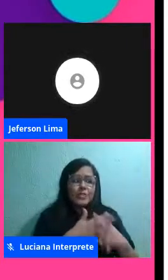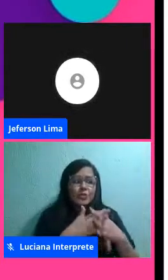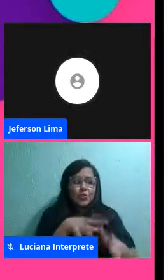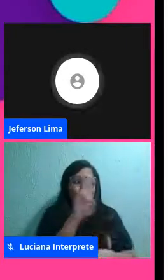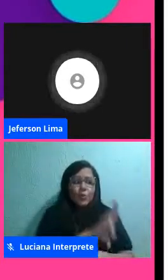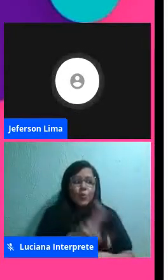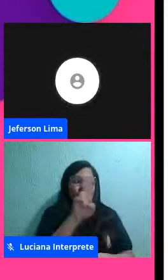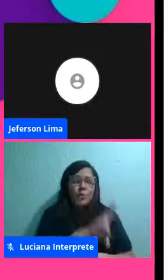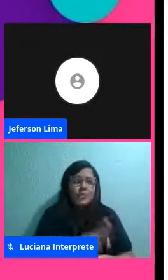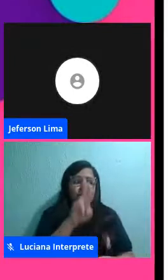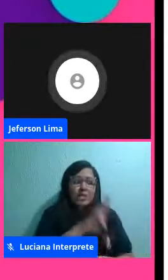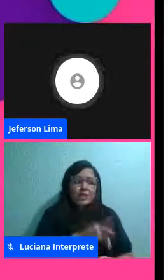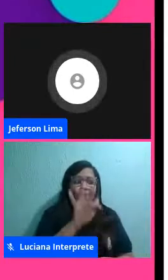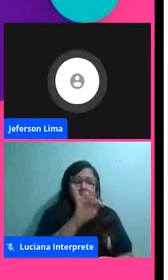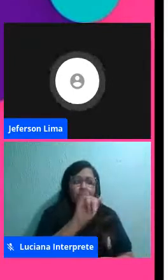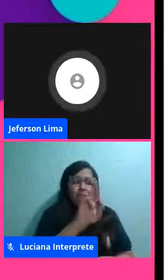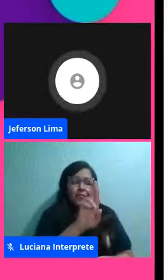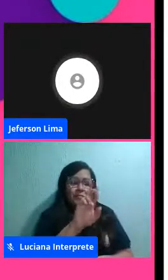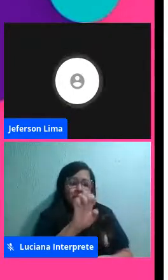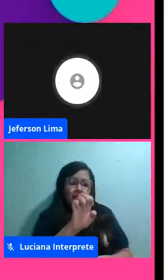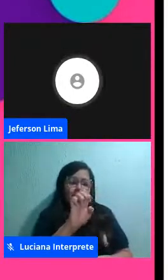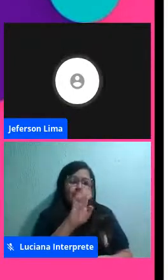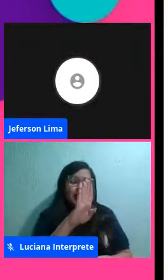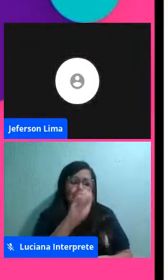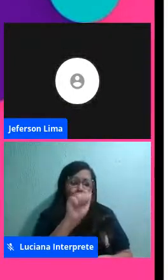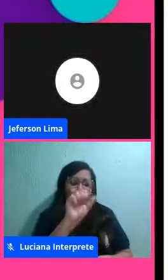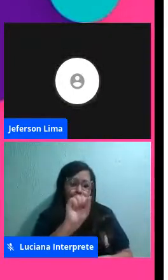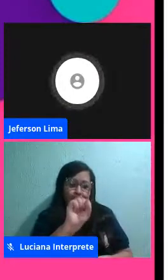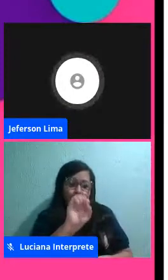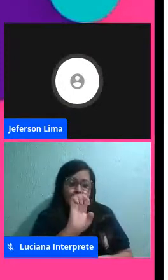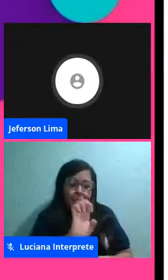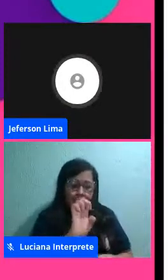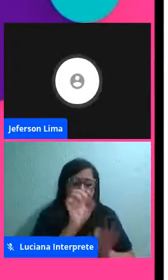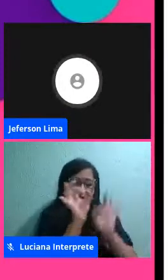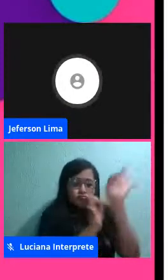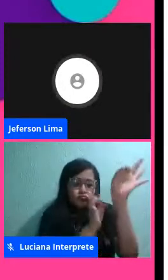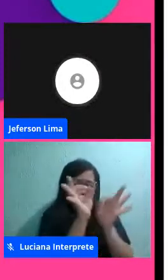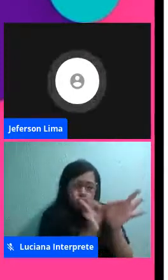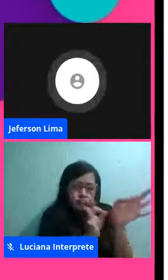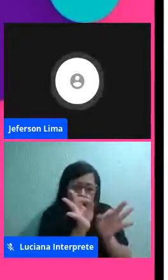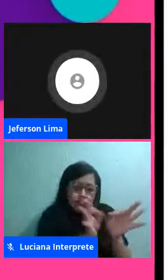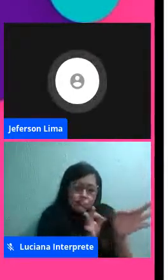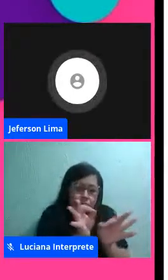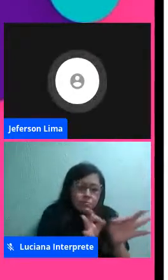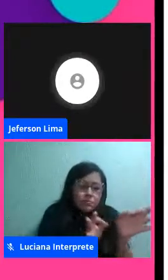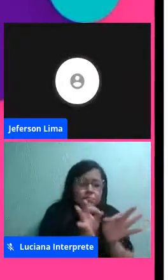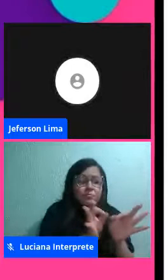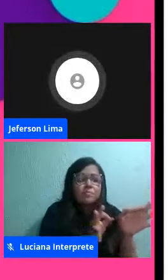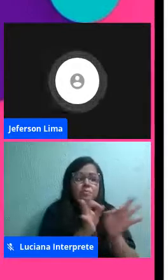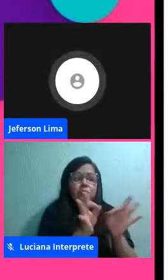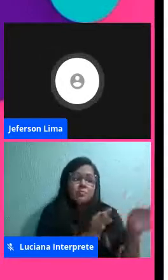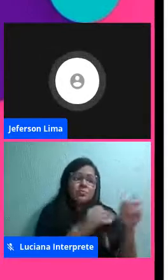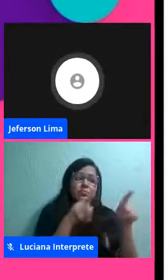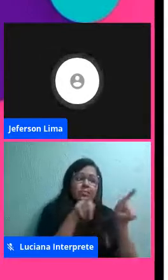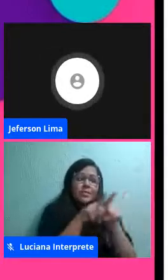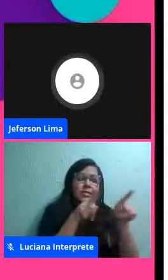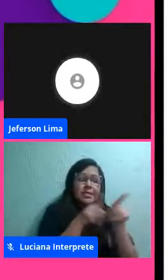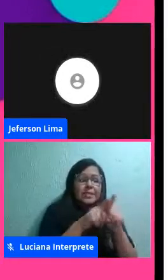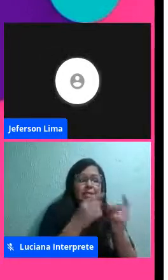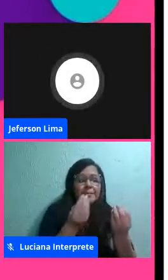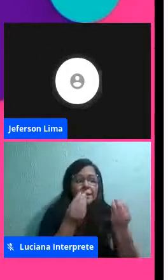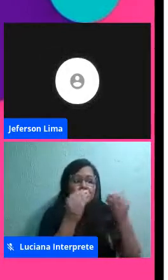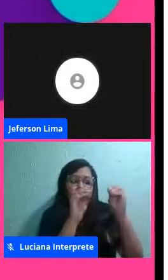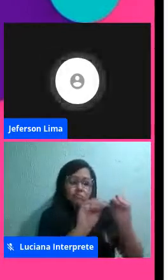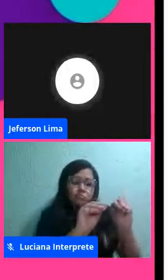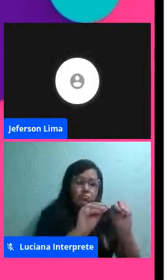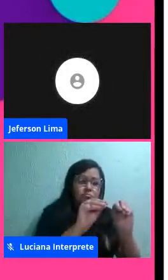Firebase, ok? Configurando todo ele bonitinho e executando ele na nuvem. Ele vai funcionar todo naquela